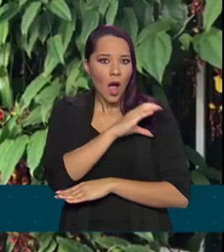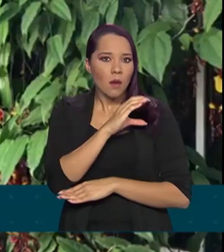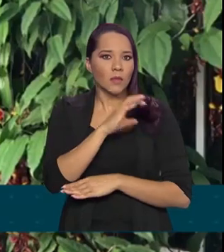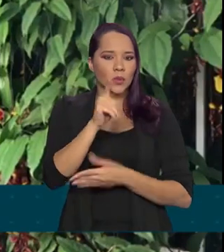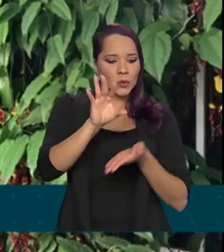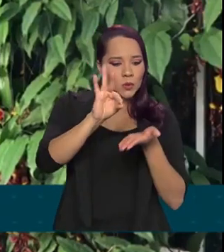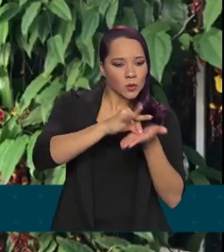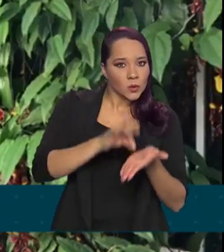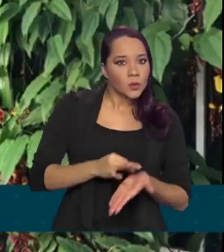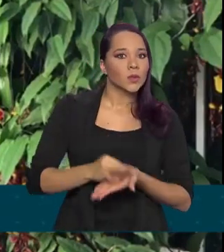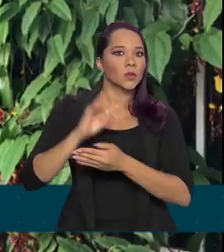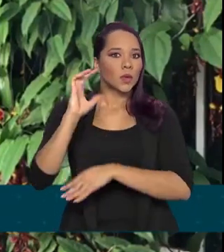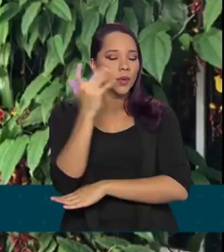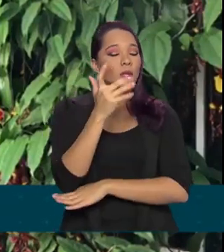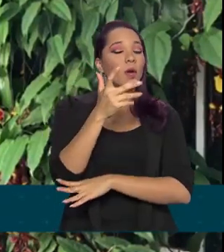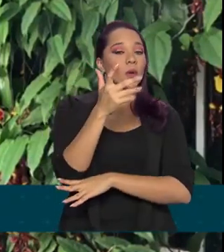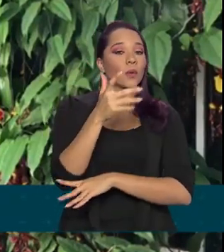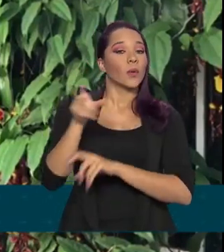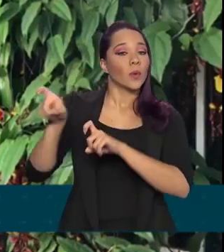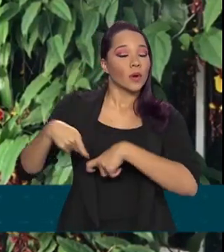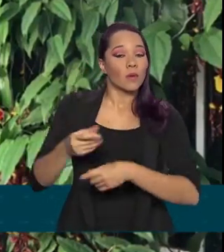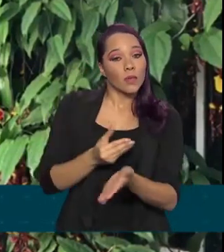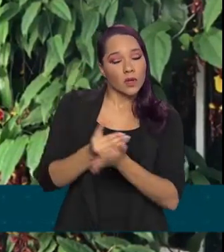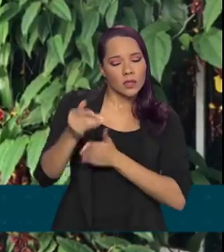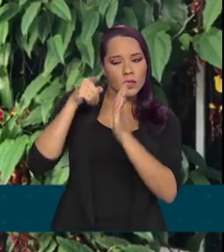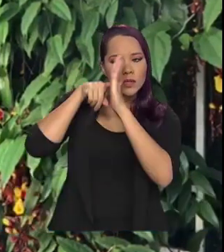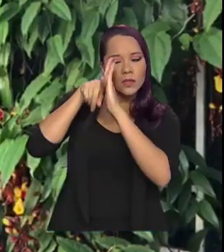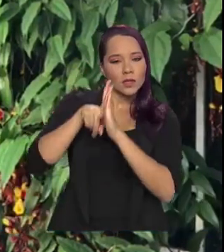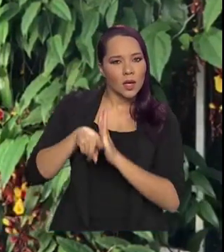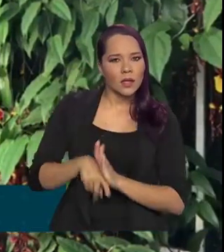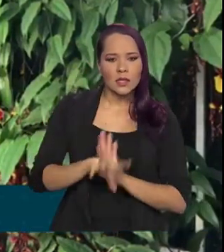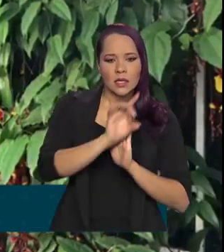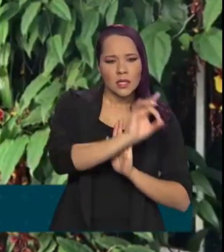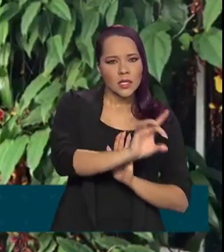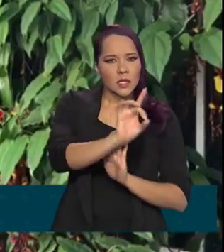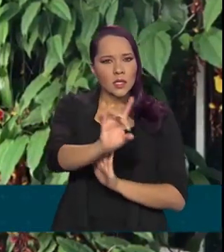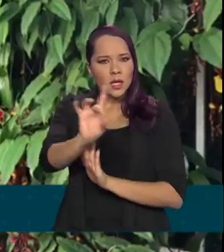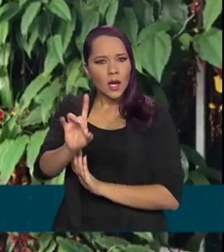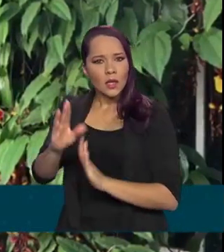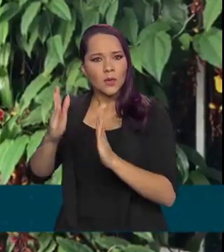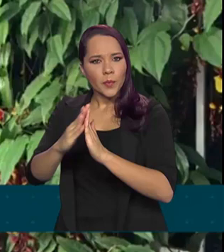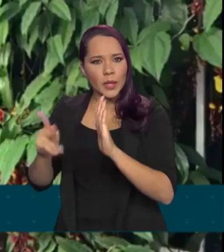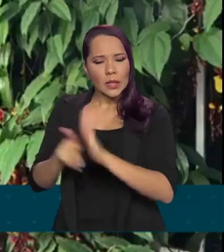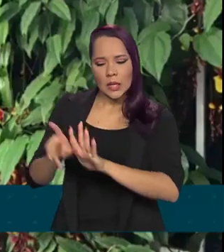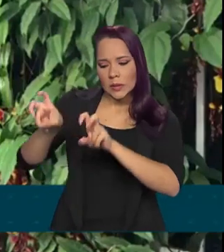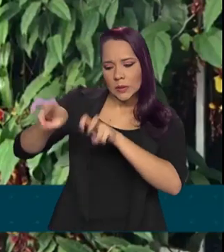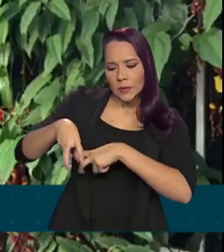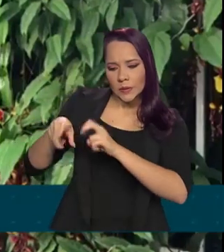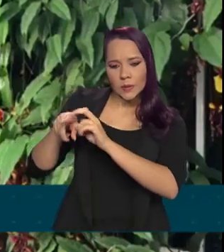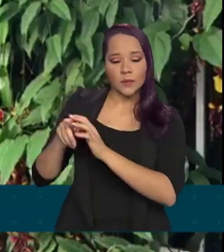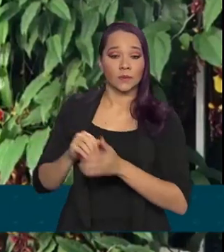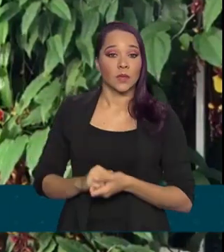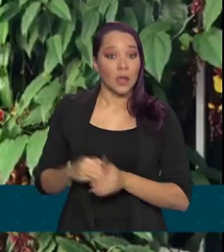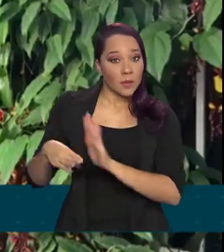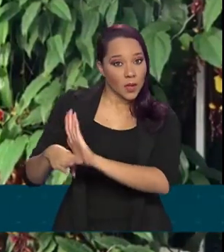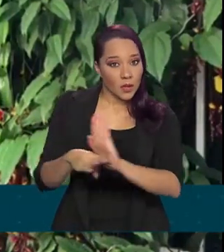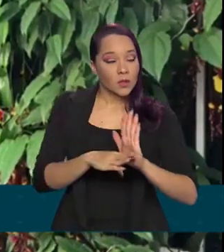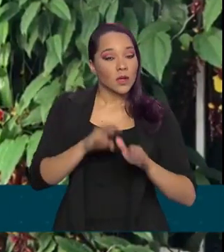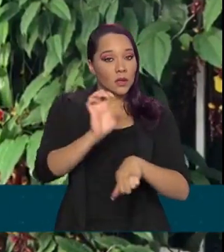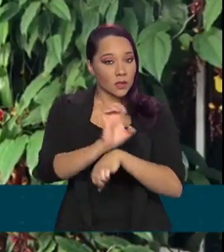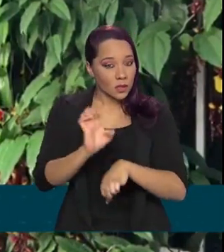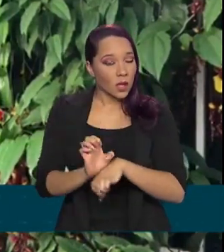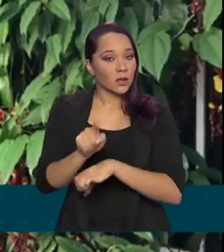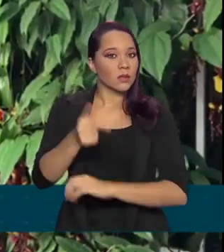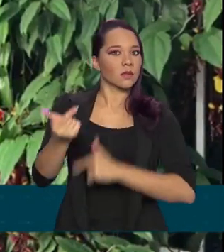Cadastramento Ambiental Rural para iniciar a análise de cada uma das propriedades rurais. E para ajudar os estados